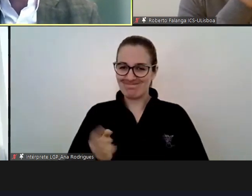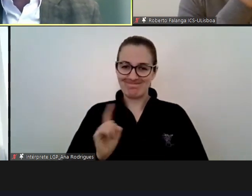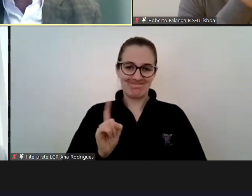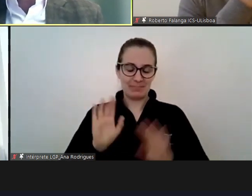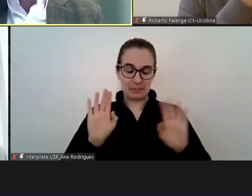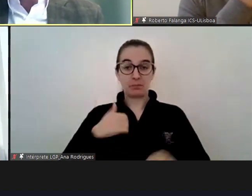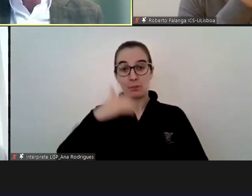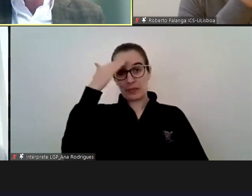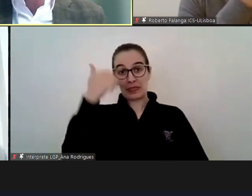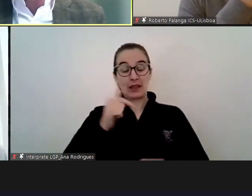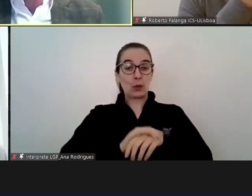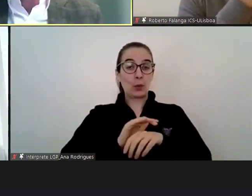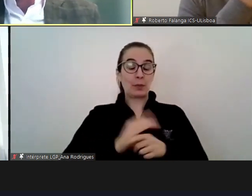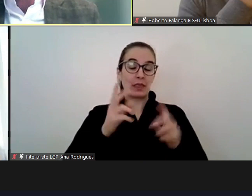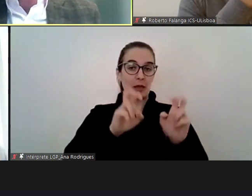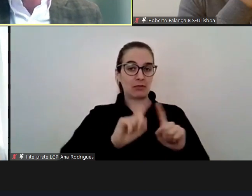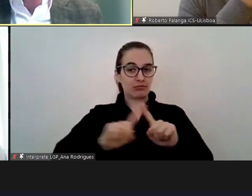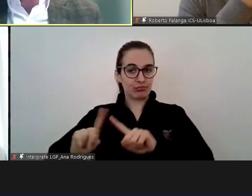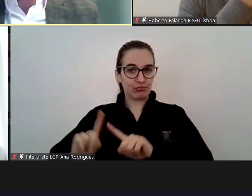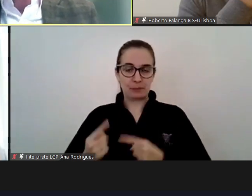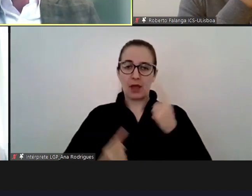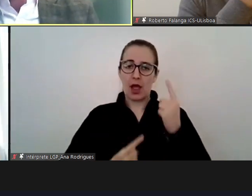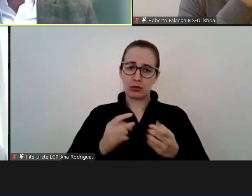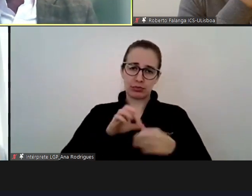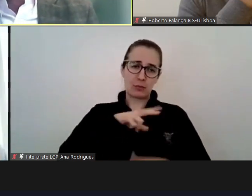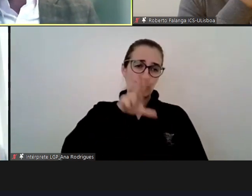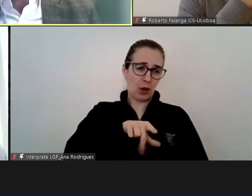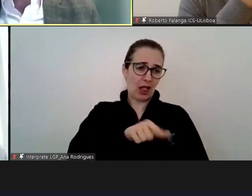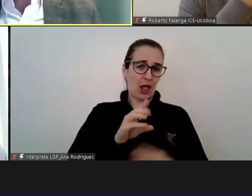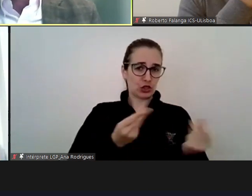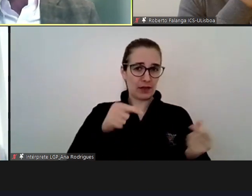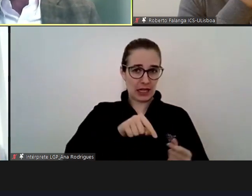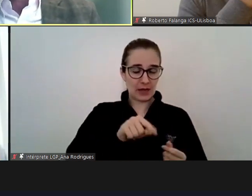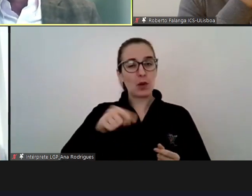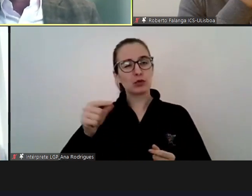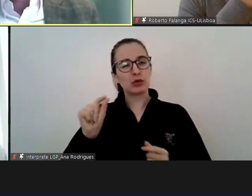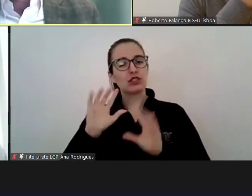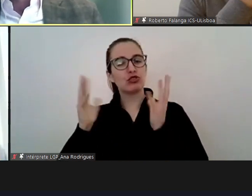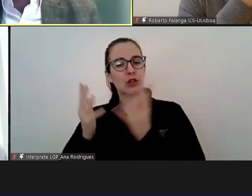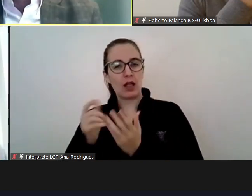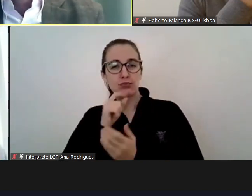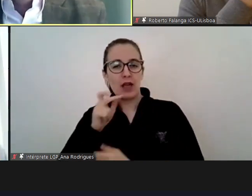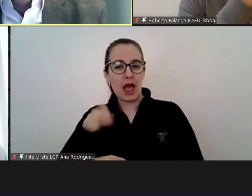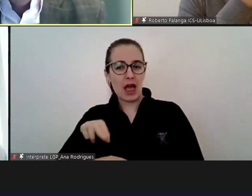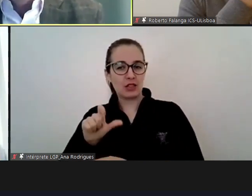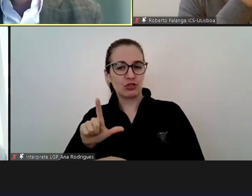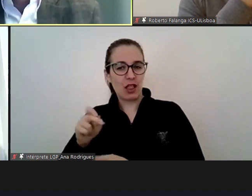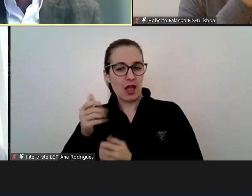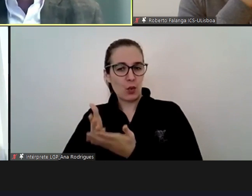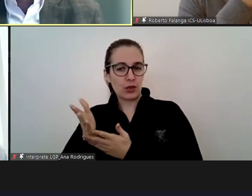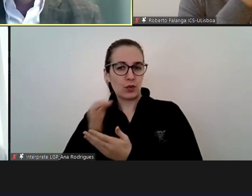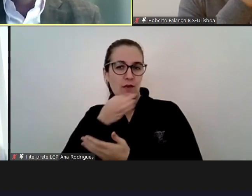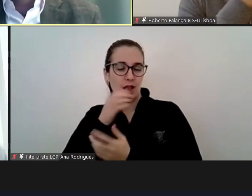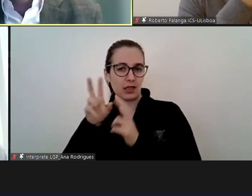questões. Umas que têm a ver com Portugal, e eu vou falar um bocadinho de Portugal, outras questões que são mais gerais, e a Ângela pode também falar um bocadinho da Europa. Porque, por exemplo, não